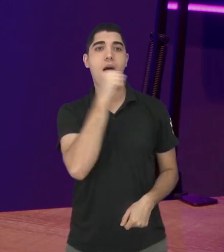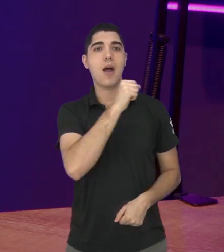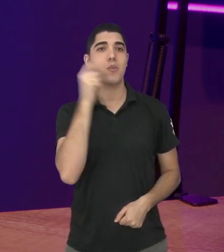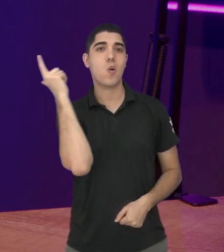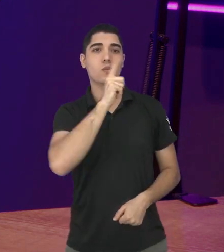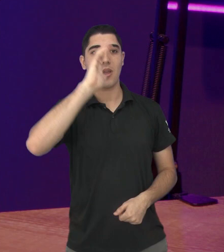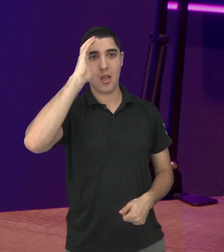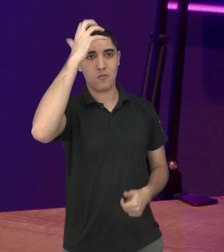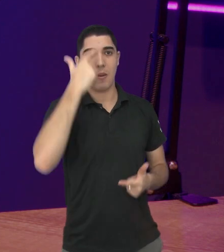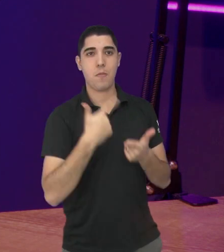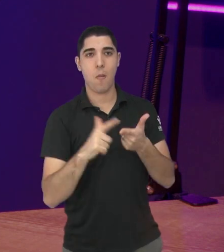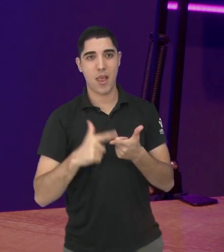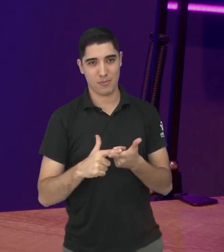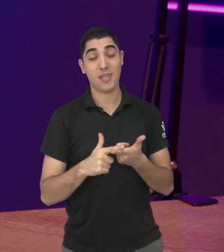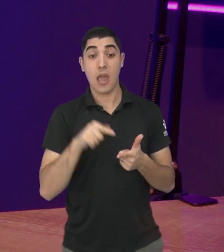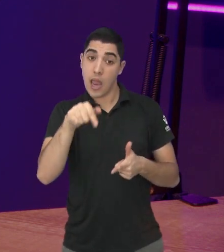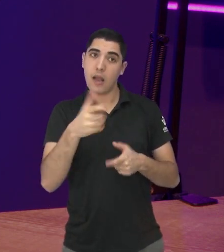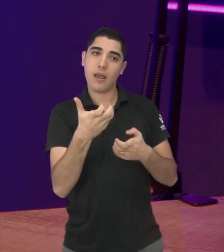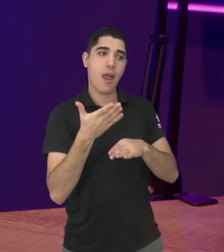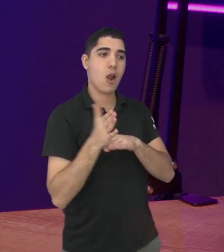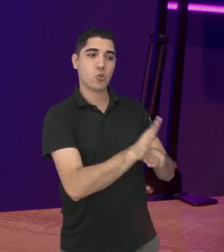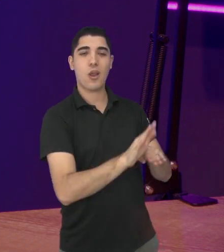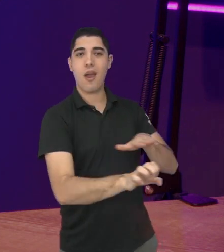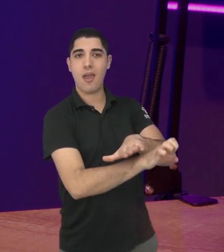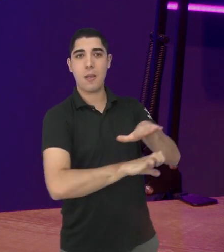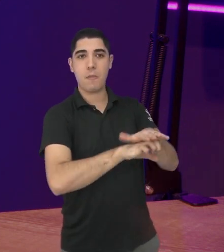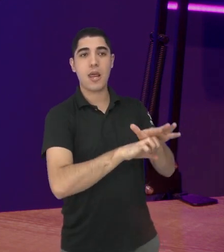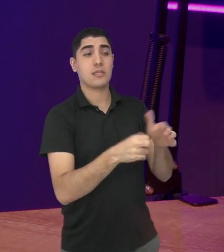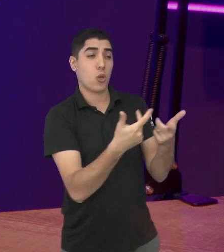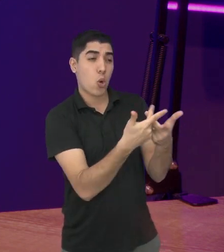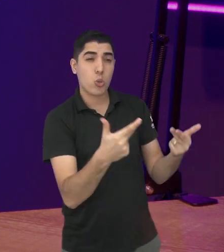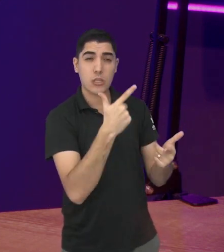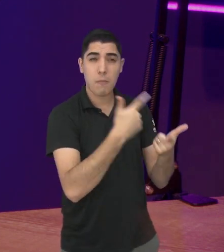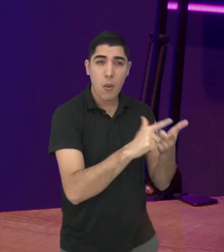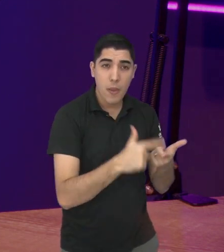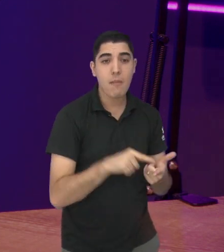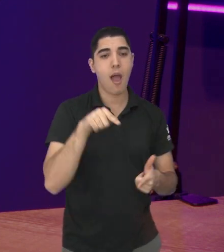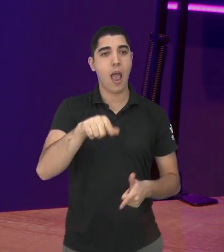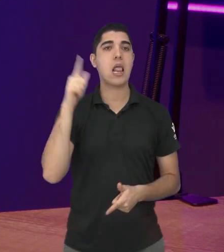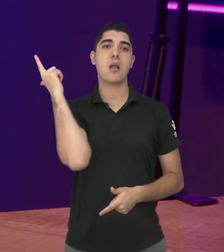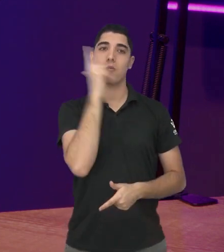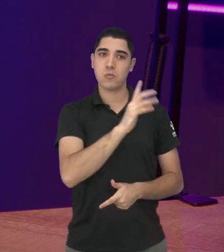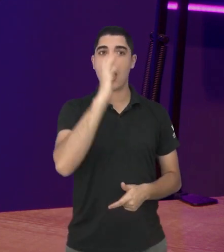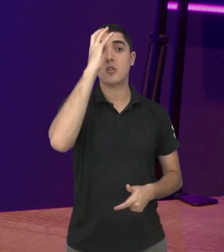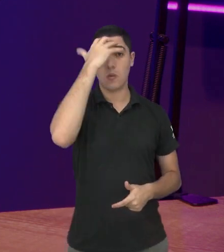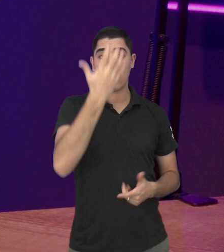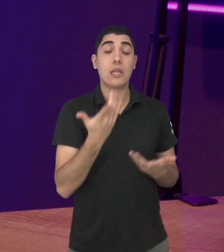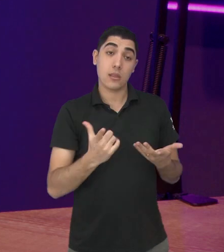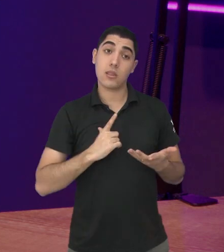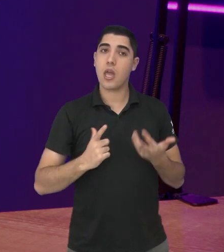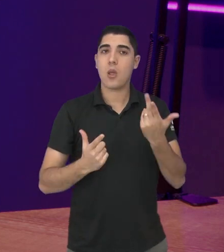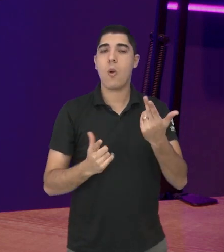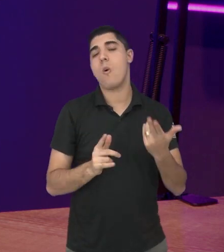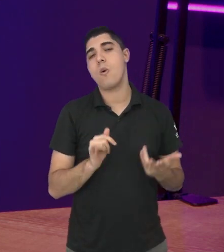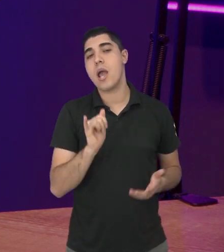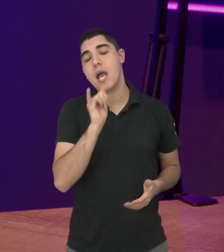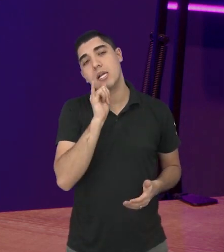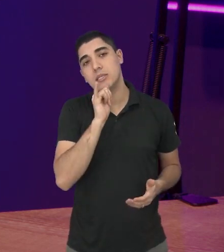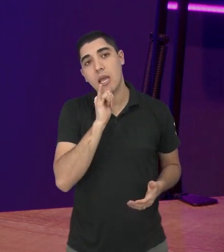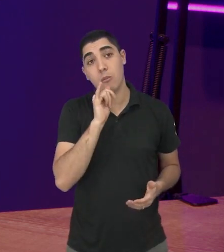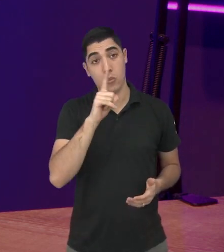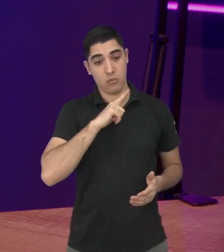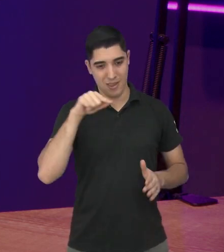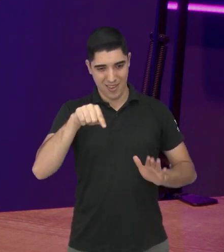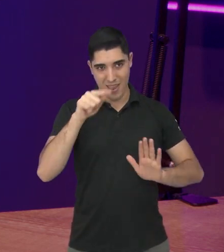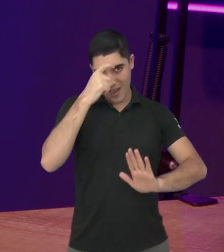né, para ajudar empresas e tudo mais a solucionar problemas. E a gente tem até um bom exemplo de como